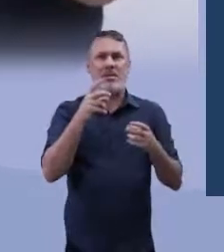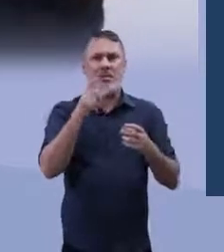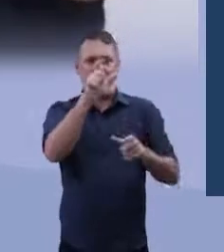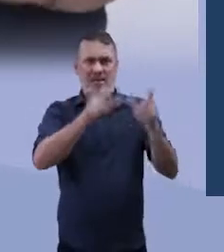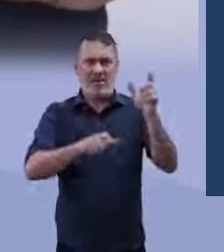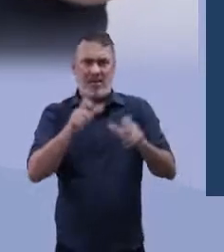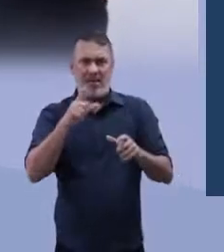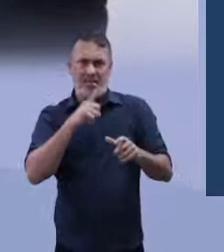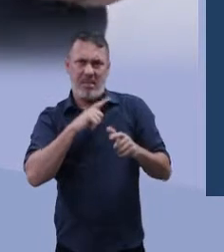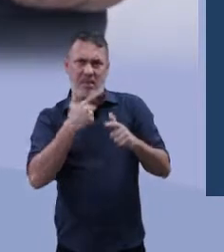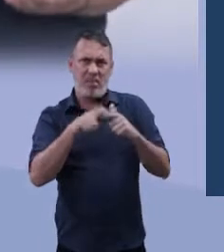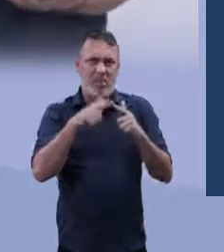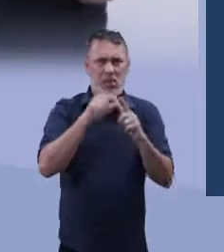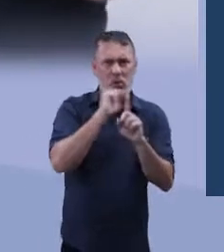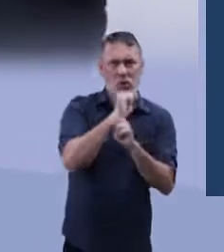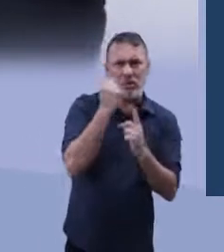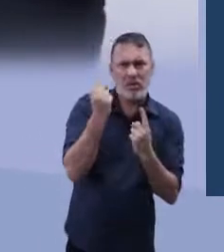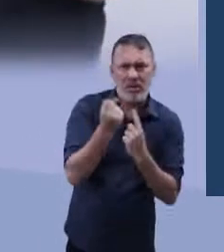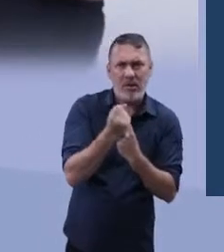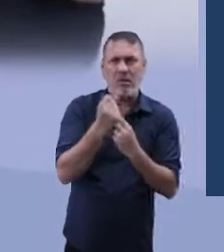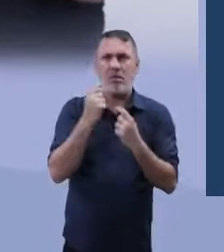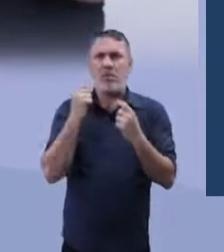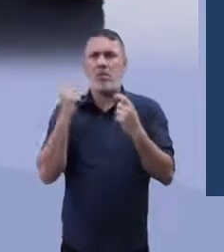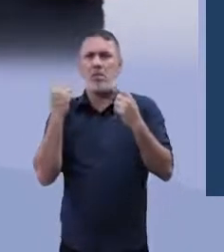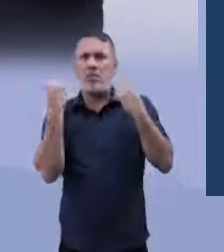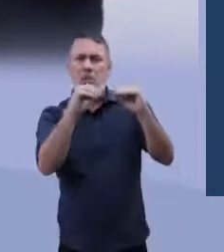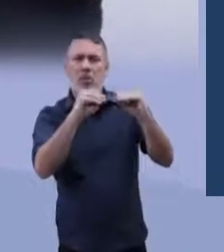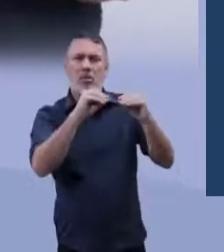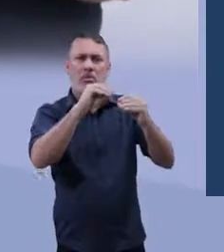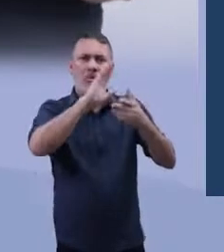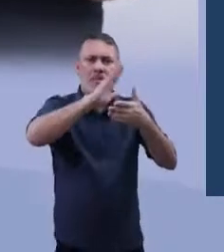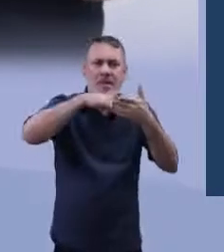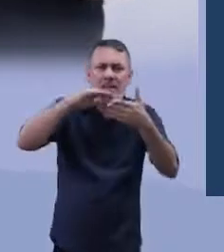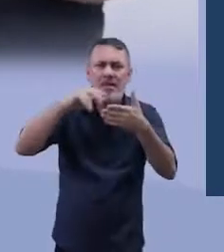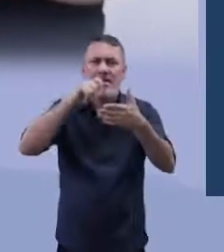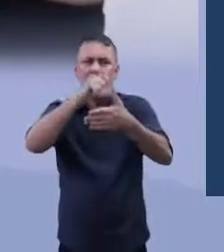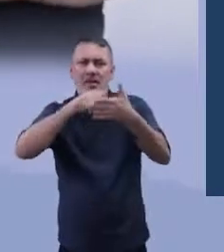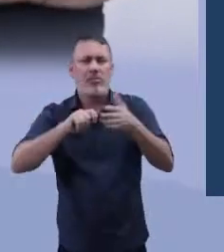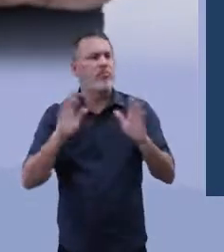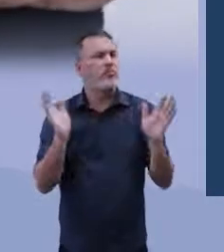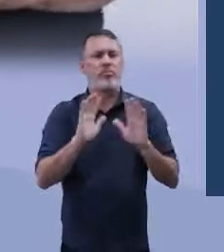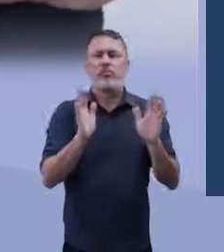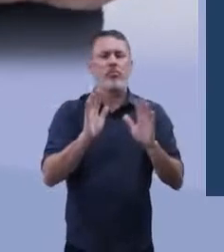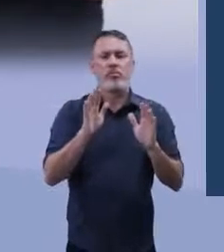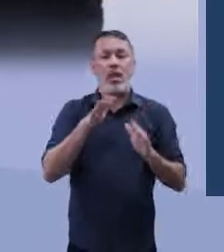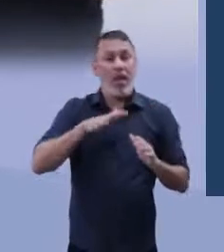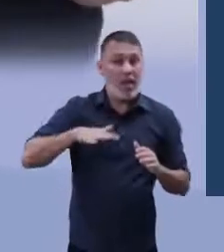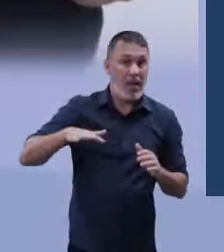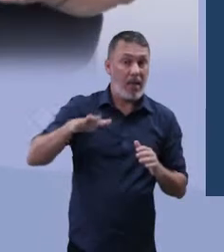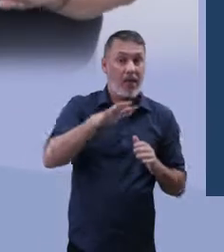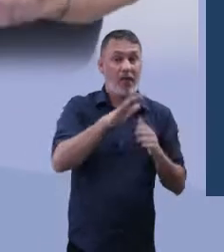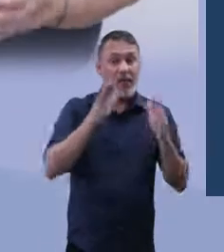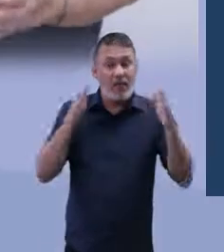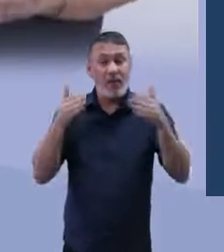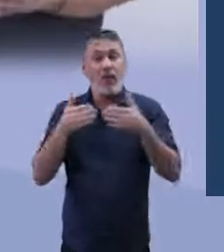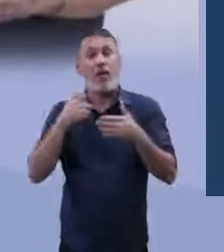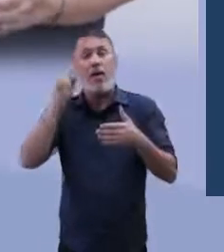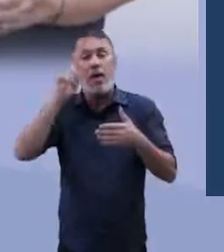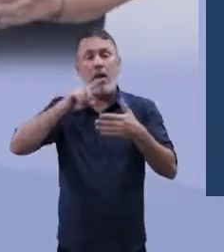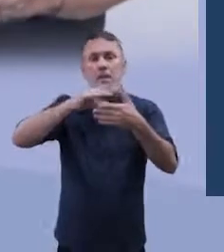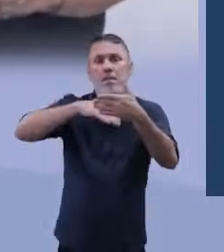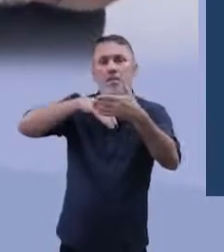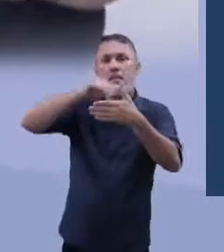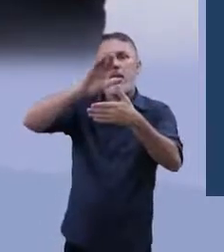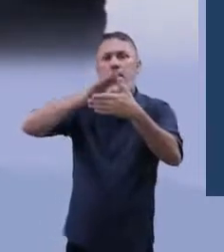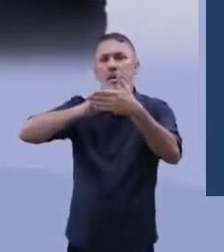com problemas sociais? Também não. Todo o caráter desses trabalhos surgem na